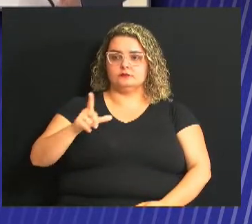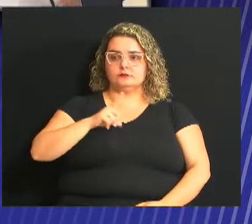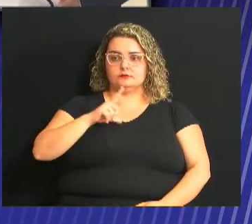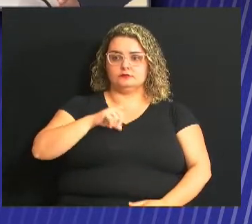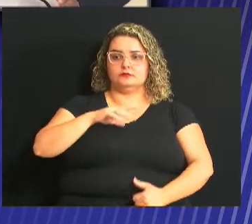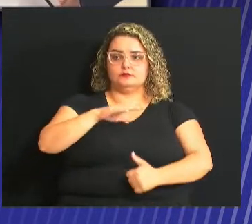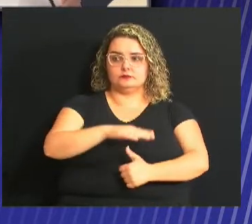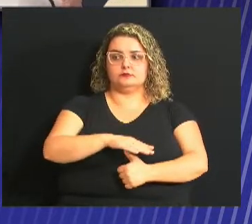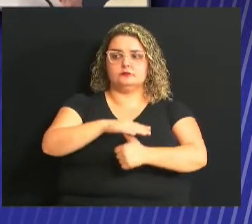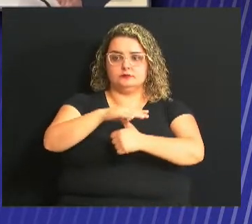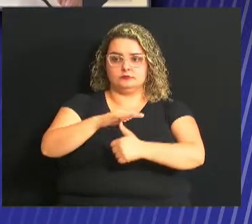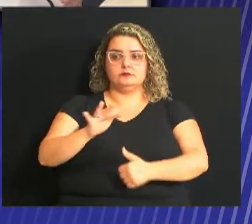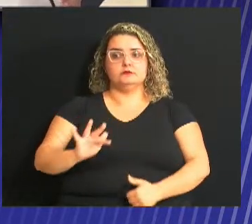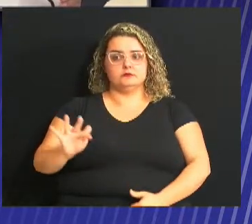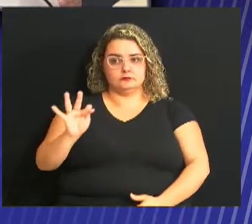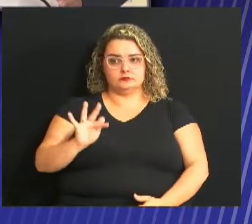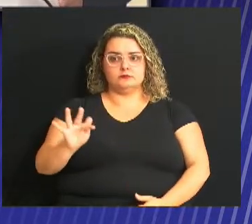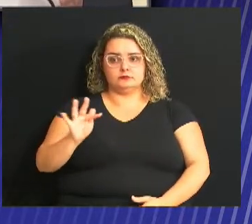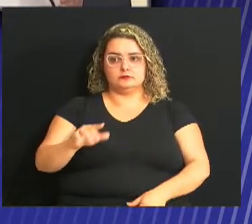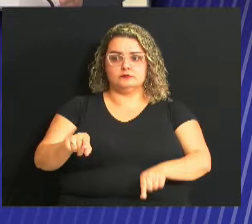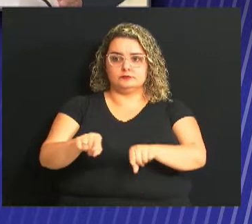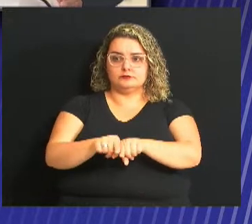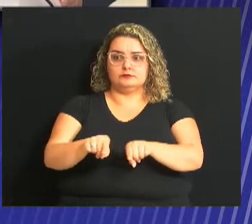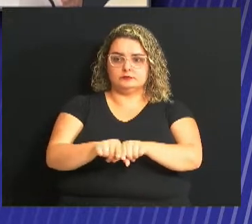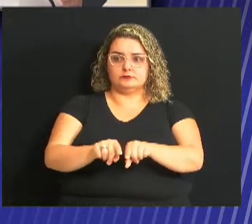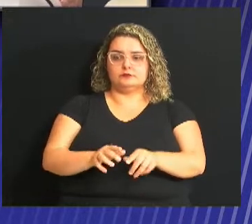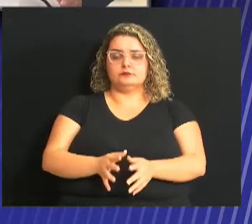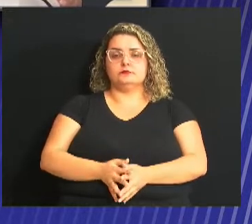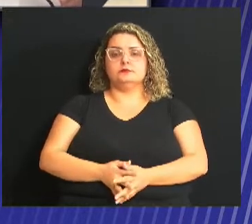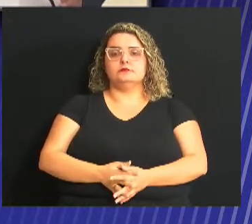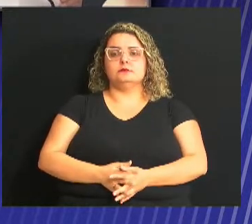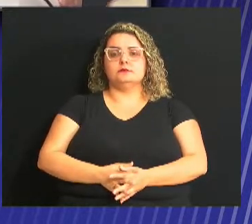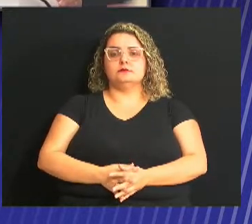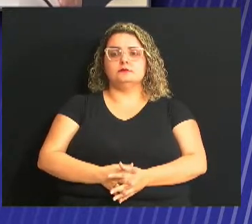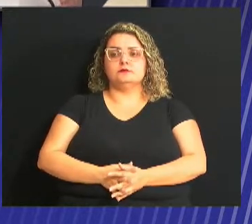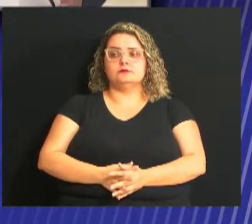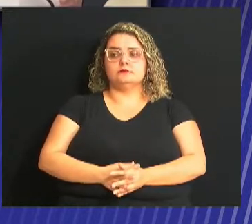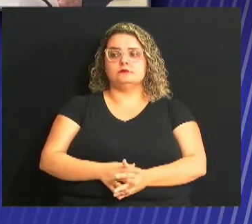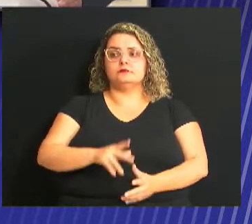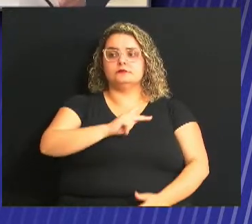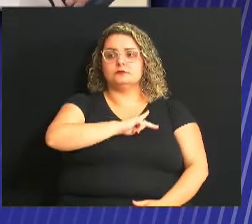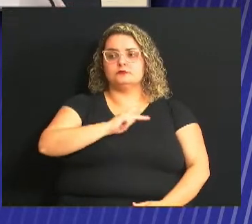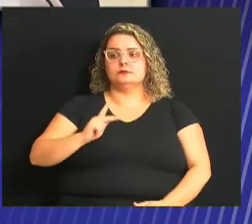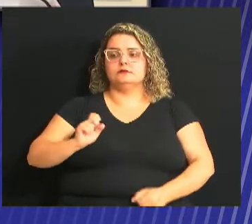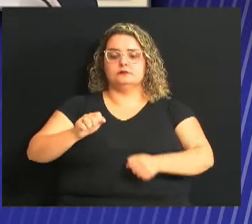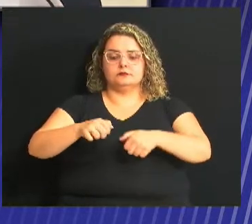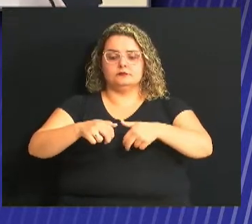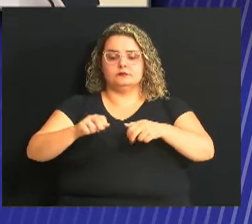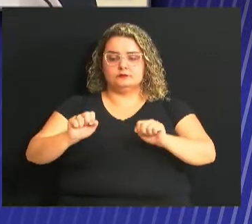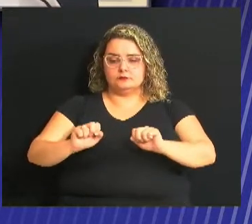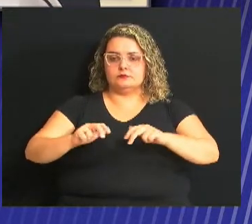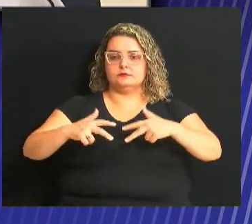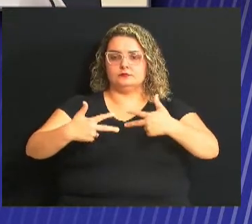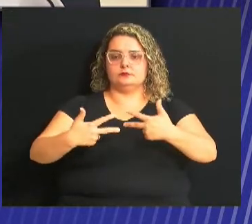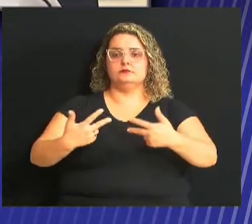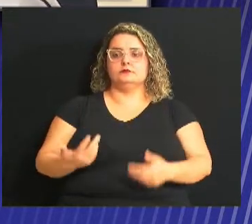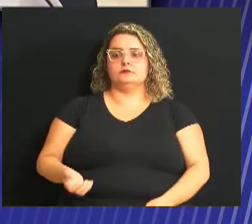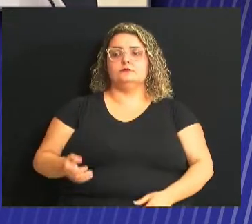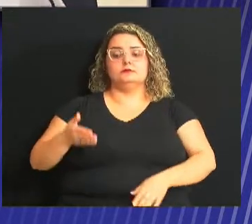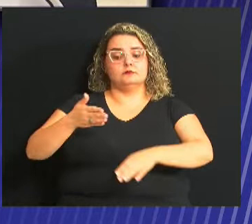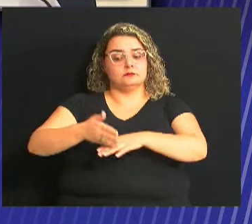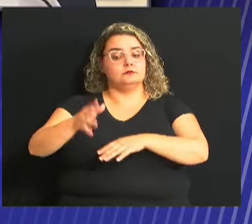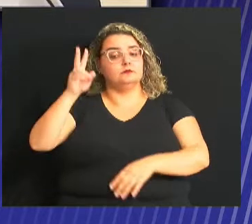da universidade, inclusive presidindo uma assembleia que entrou para a história da